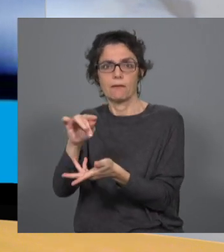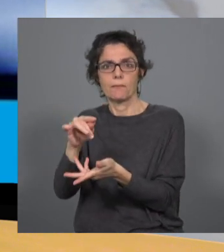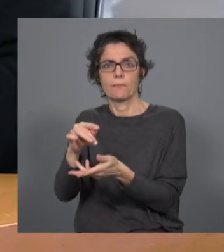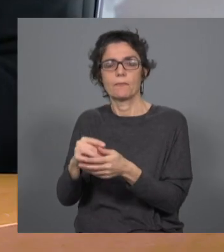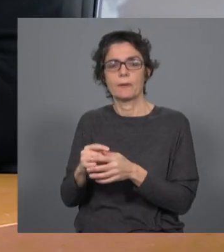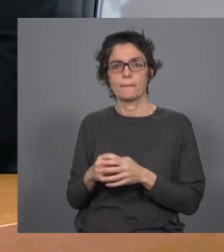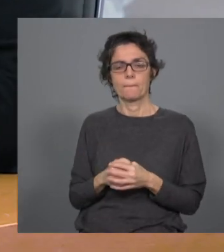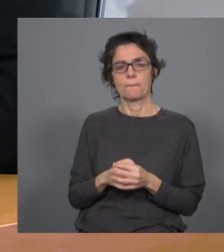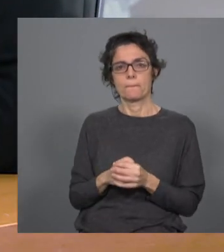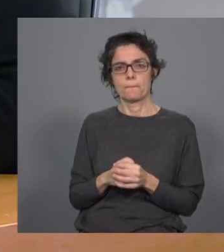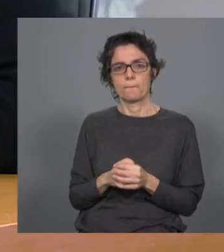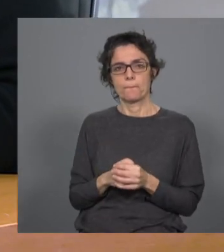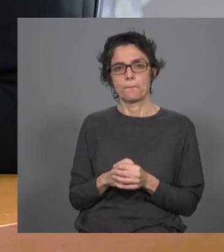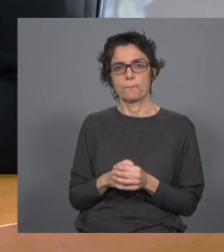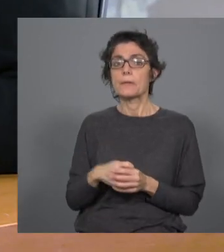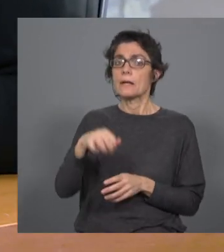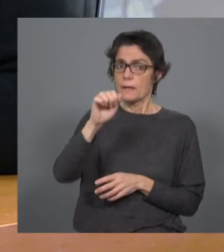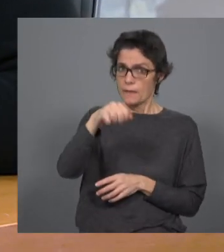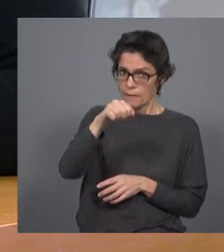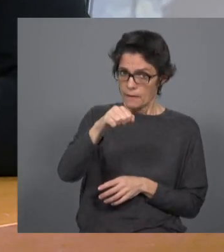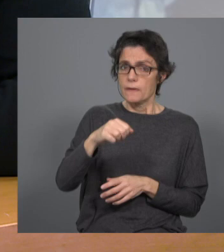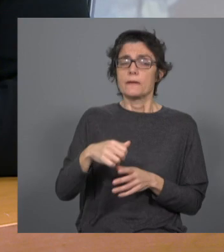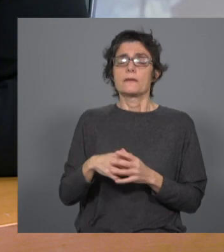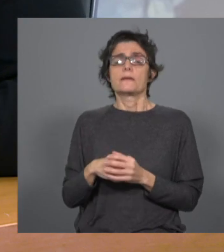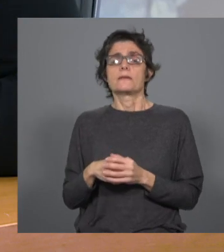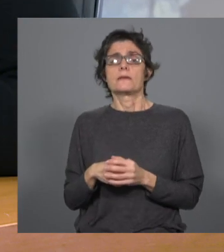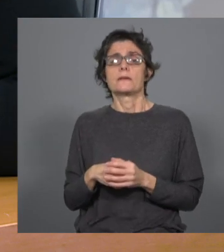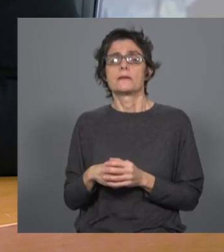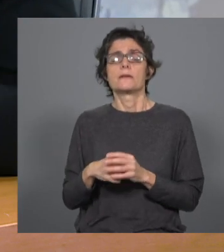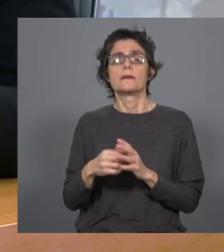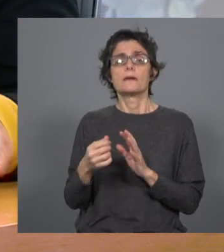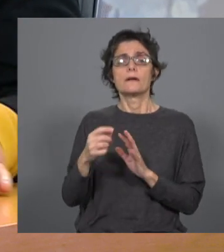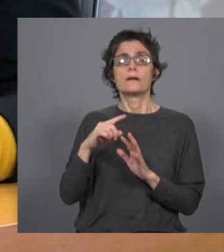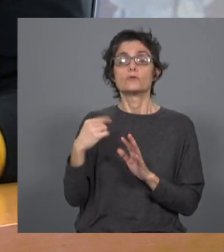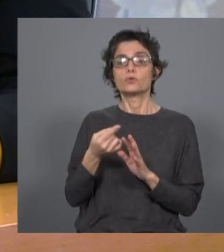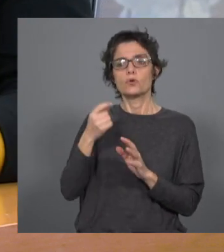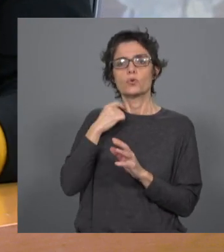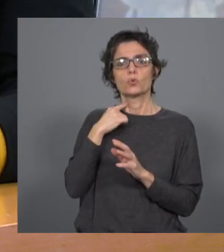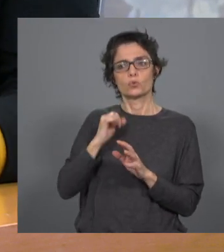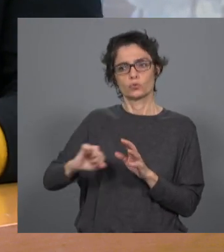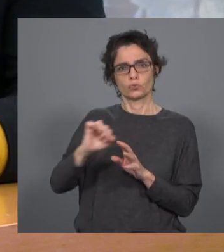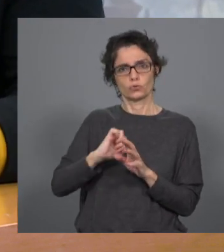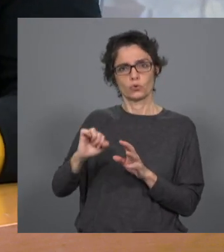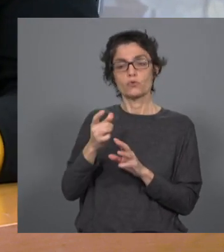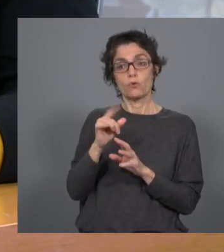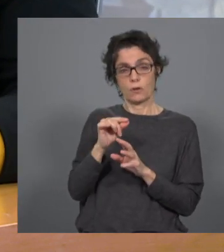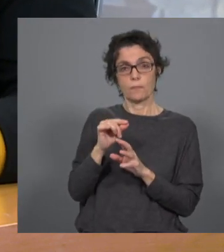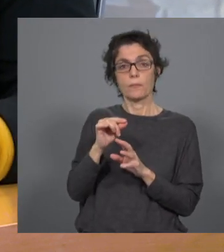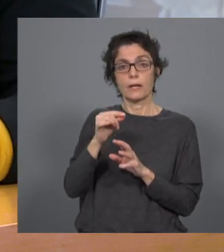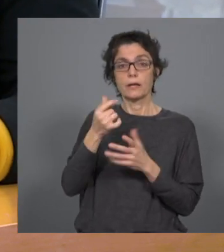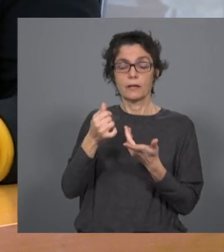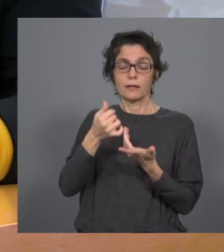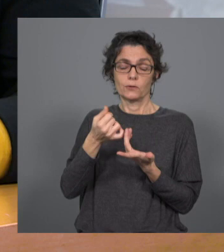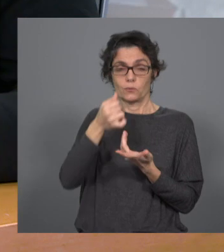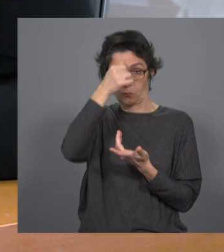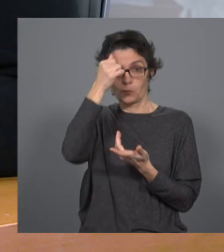assim, relativamente a isso, nós, em termos, portanto, da preparação para os namorados, pois no domingo é o Dia dos